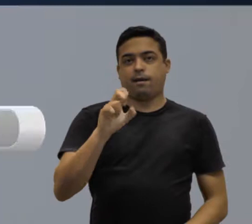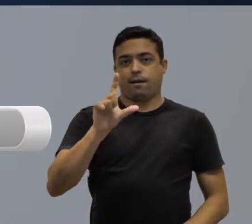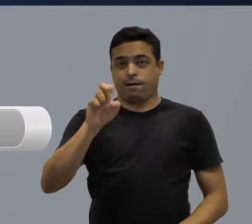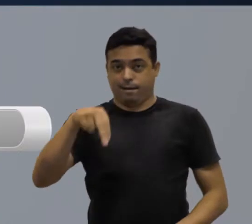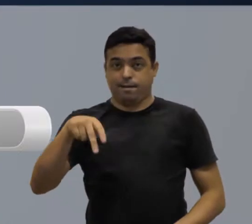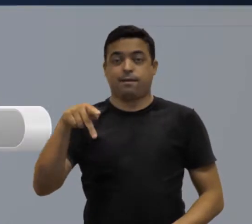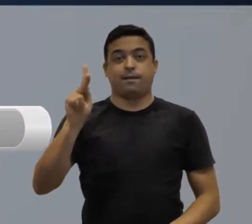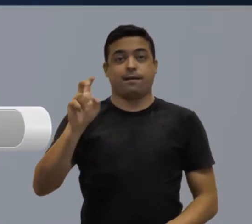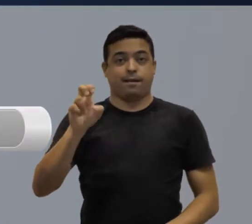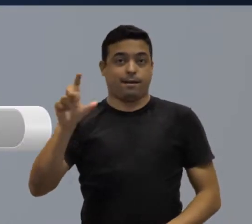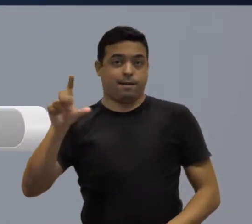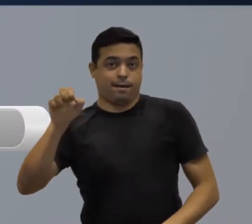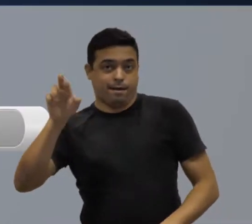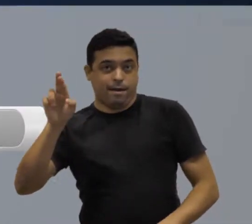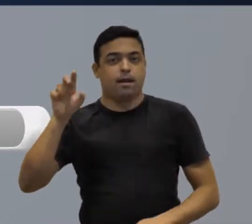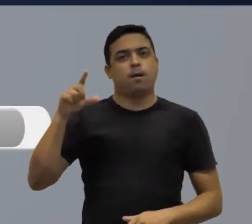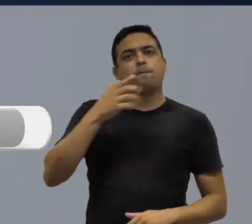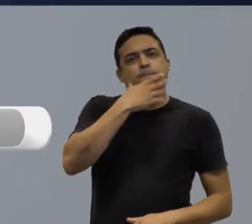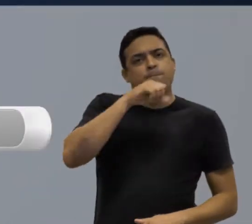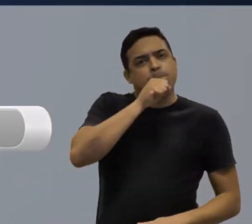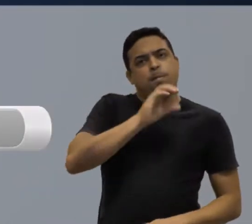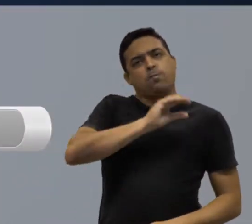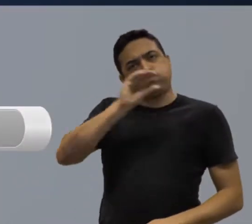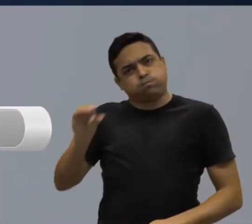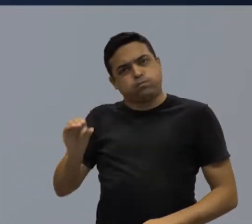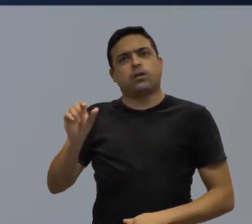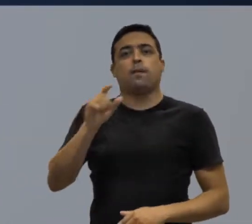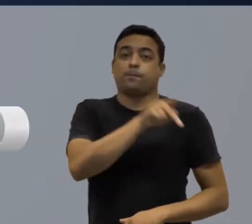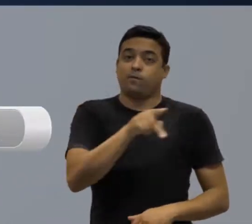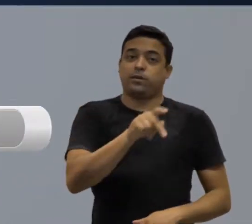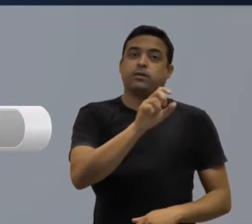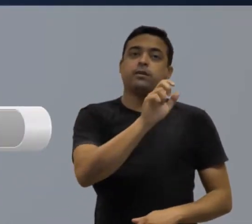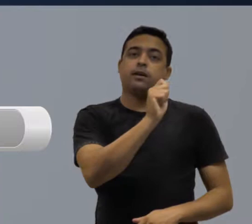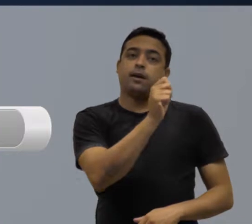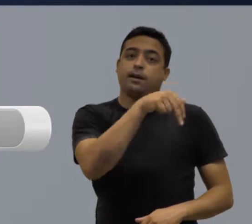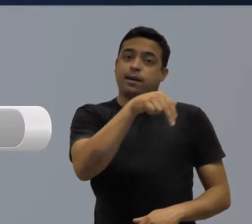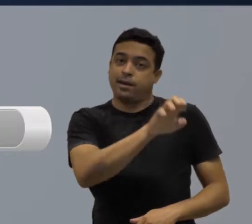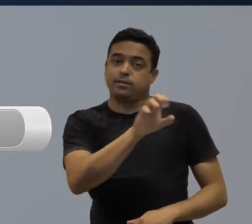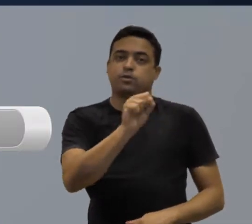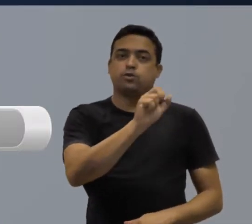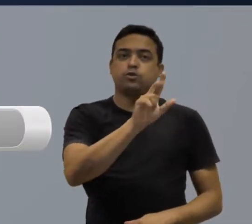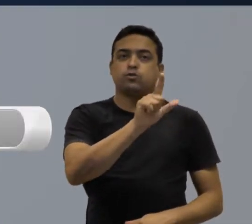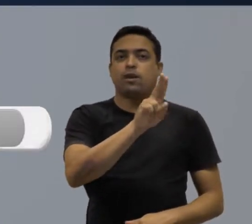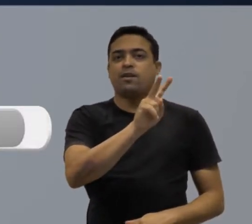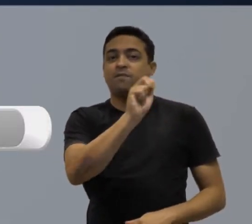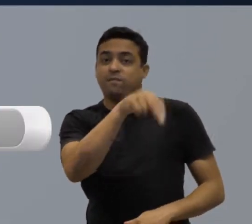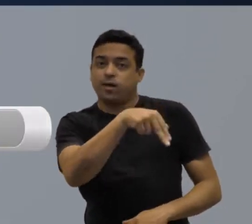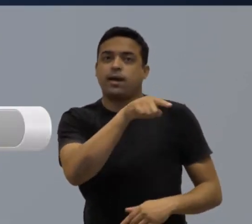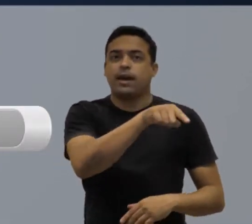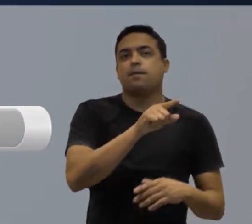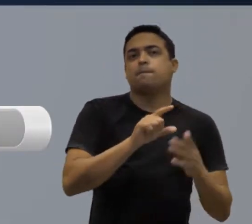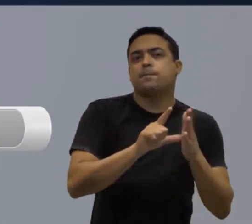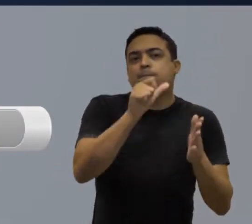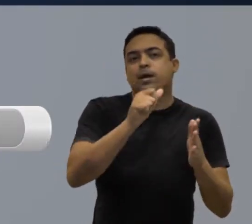foi Helen Keller. Seu pai custeou seus estudos com a professora Anne Sullivan, que estabeleceu os primeiros contatos